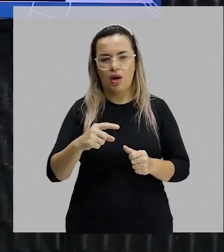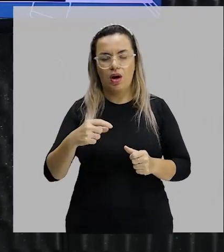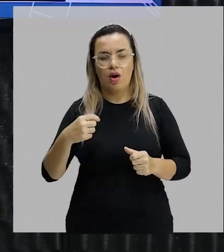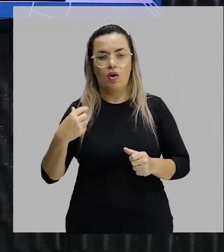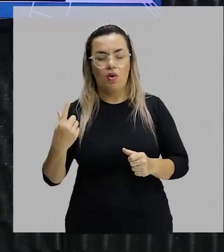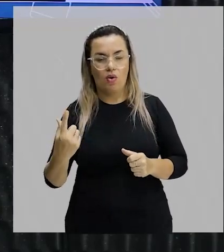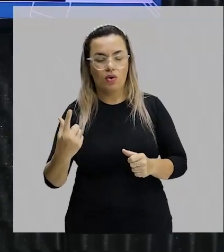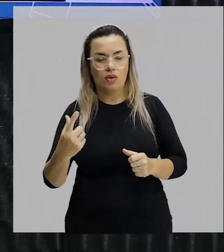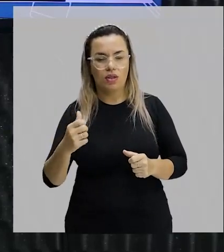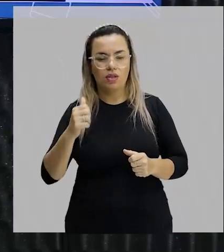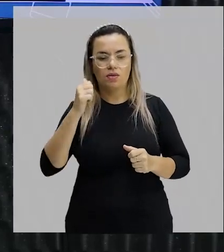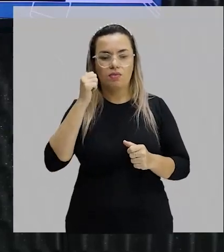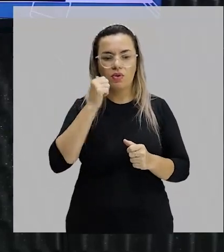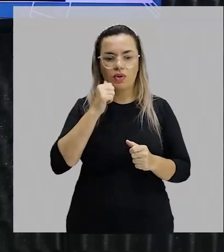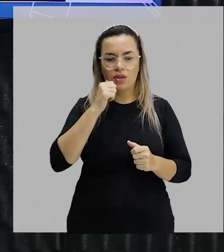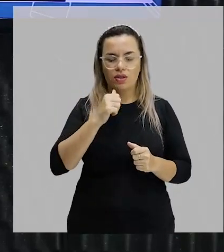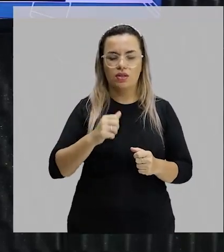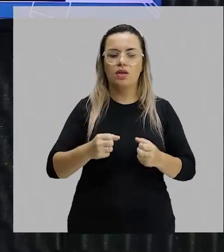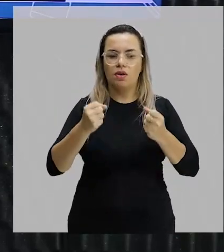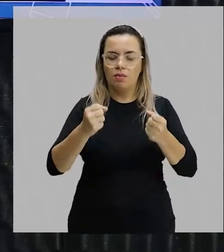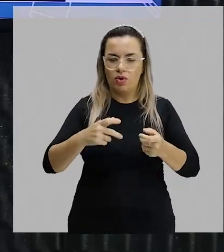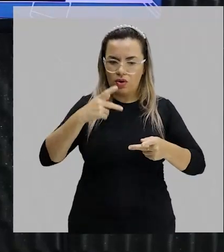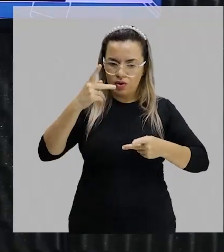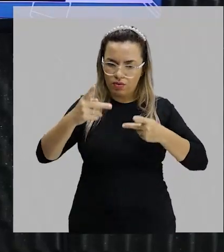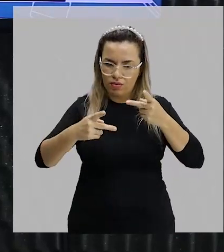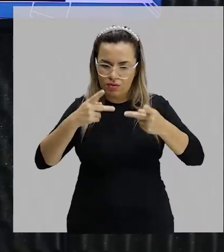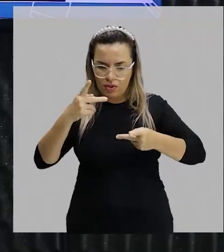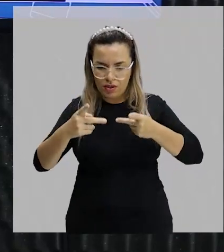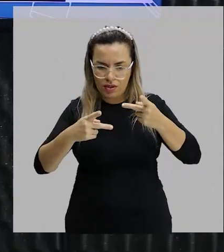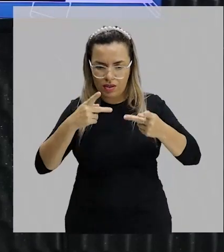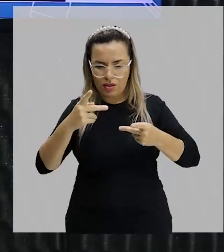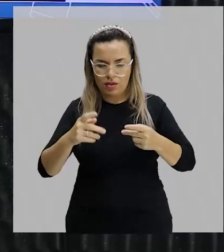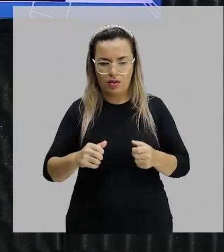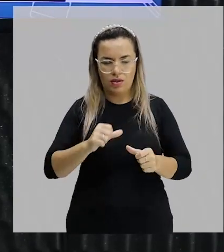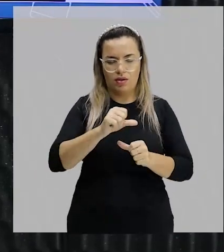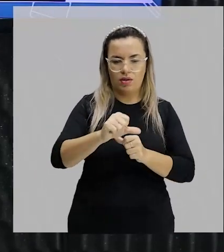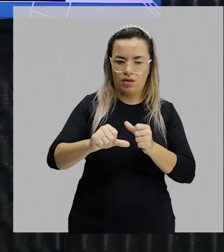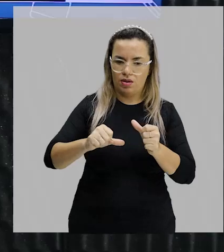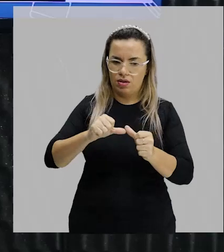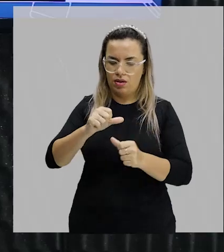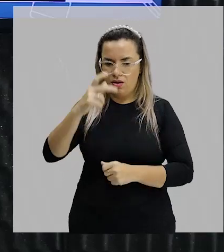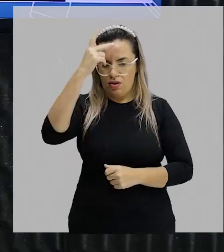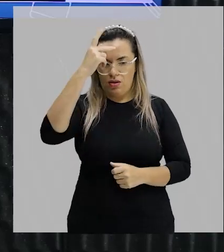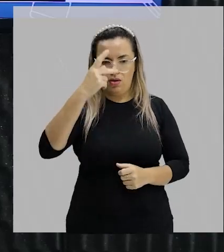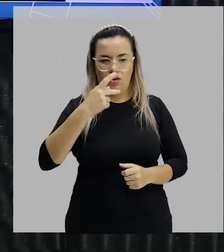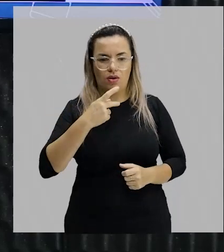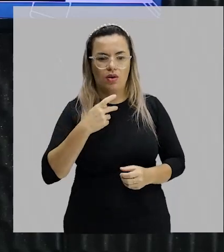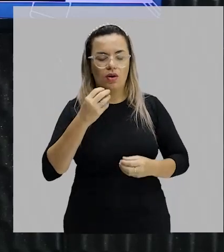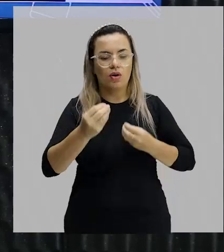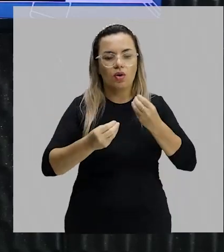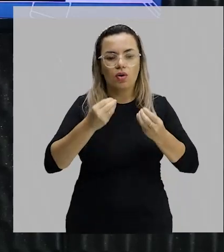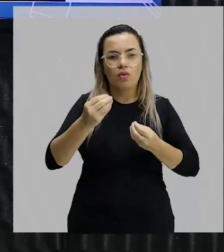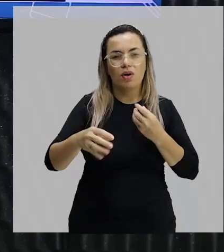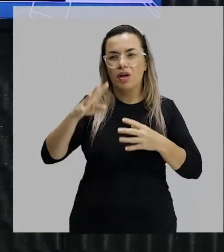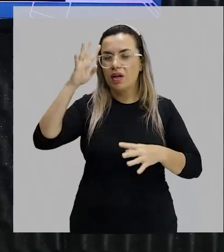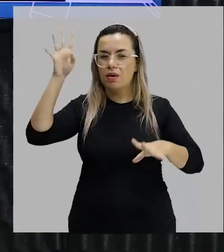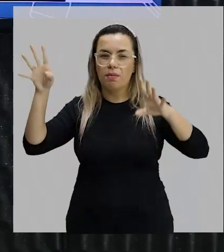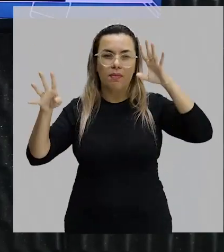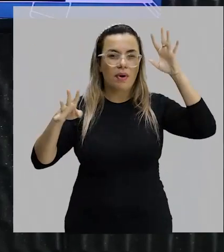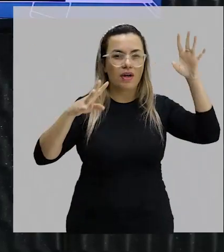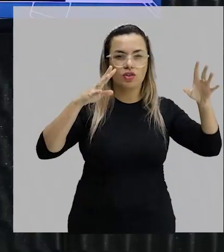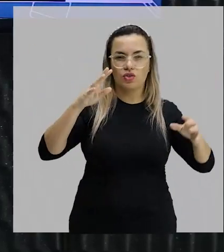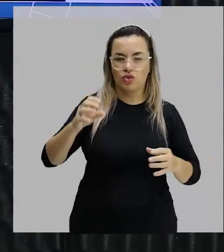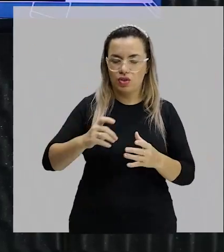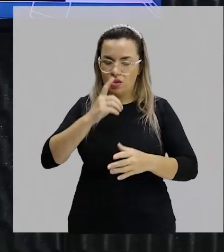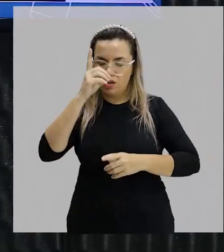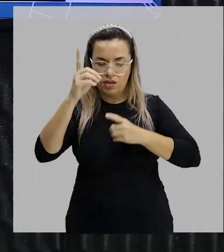nessa questão. Quando cada ator coloca a sua caracterização, ele muda a configuração da forma como ele imagina. Bom, eu vou